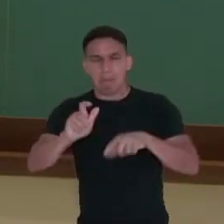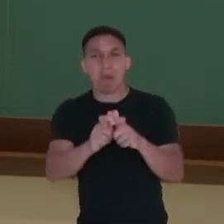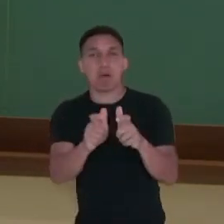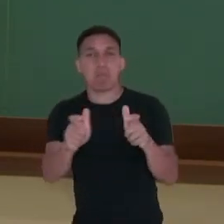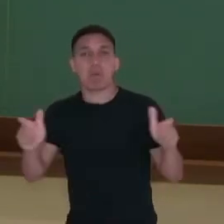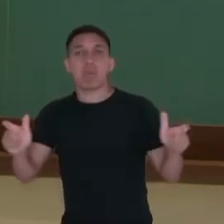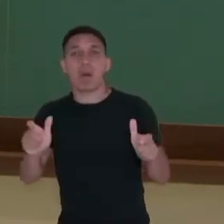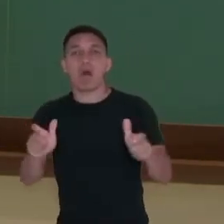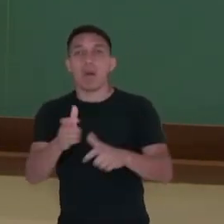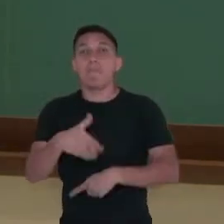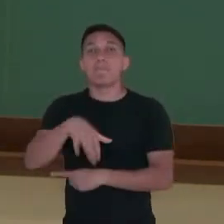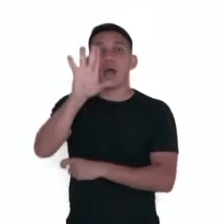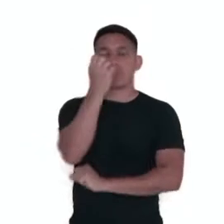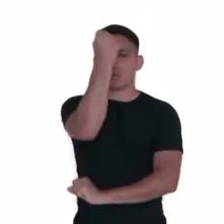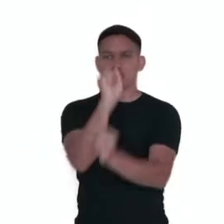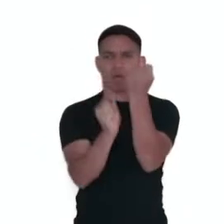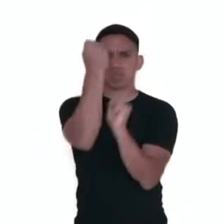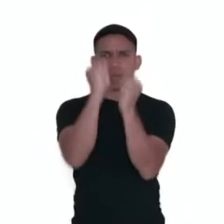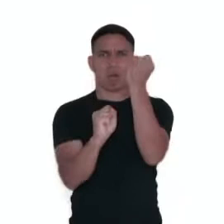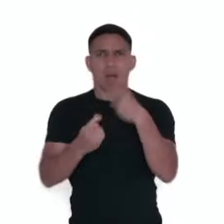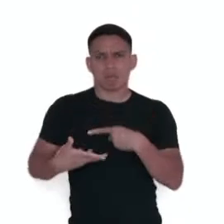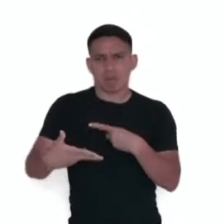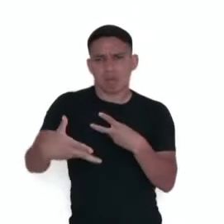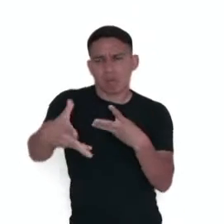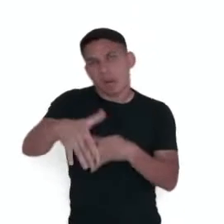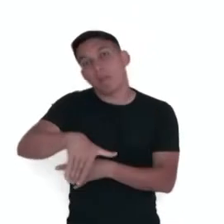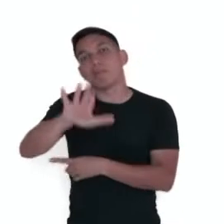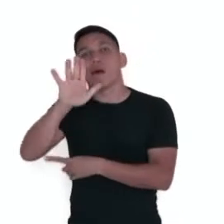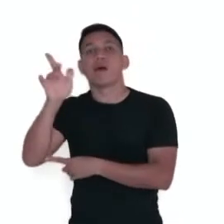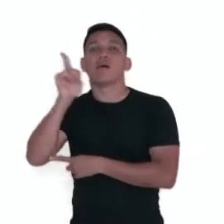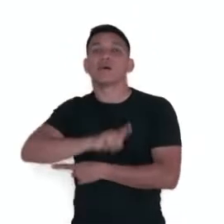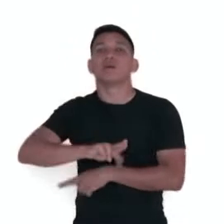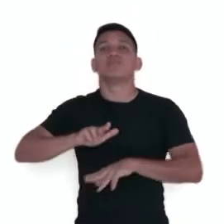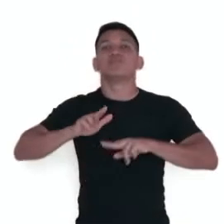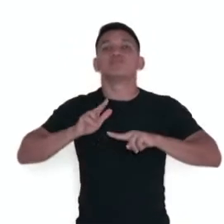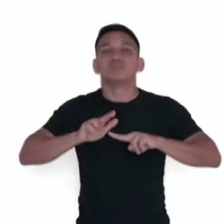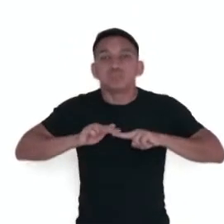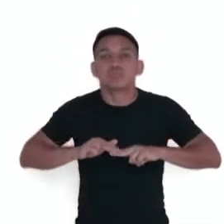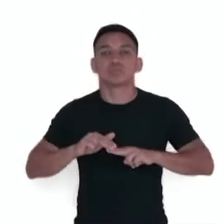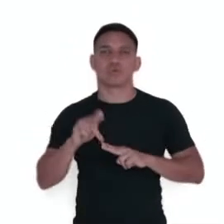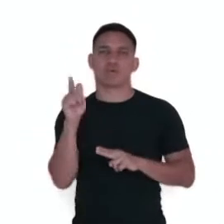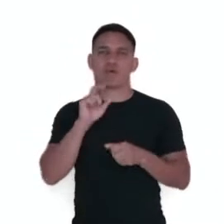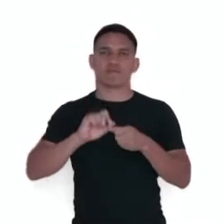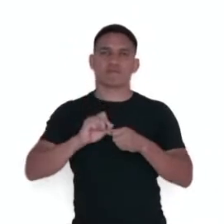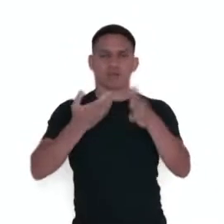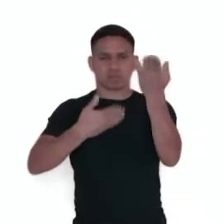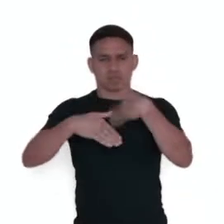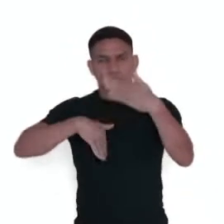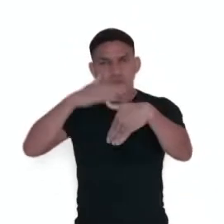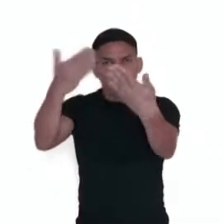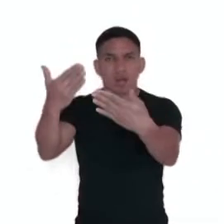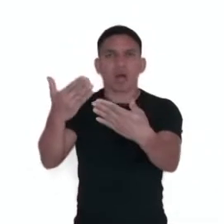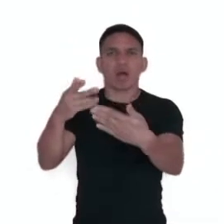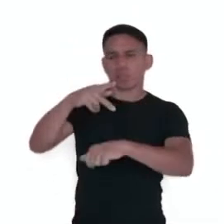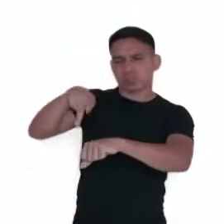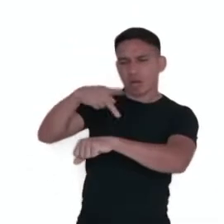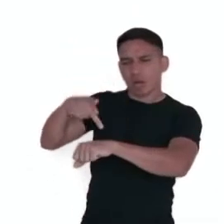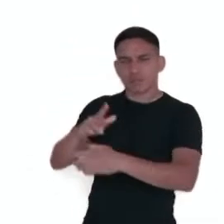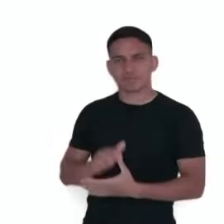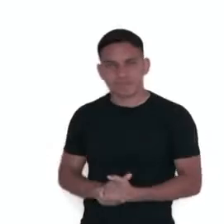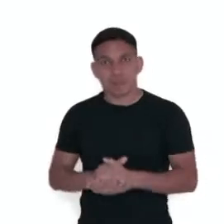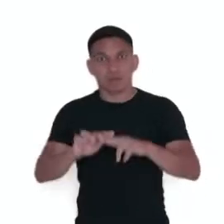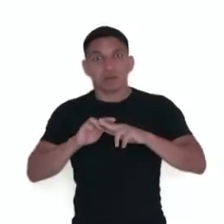defendendo industrialização acelerada como forma de desenvolver o país. Então, foco na